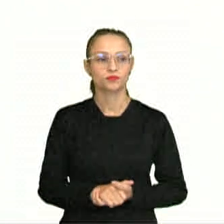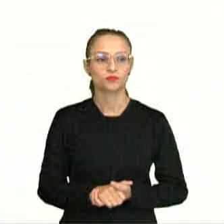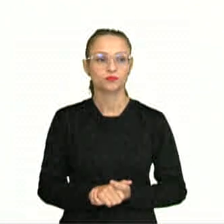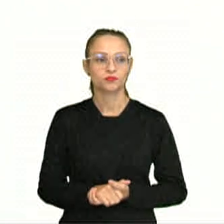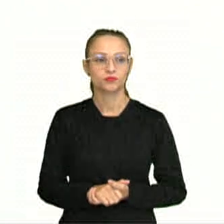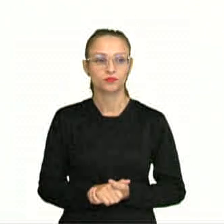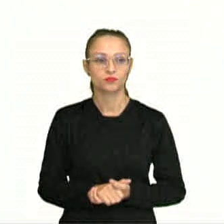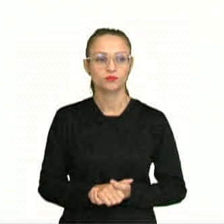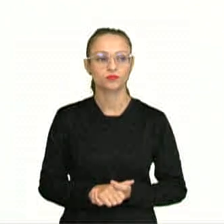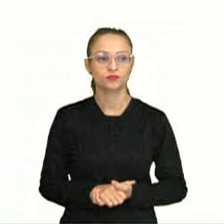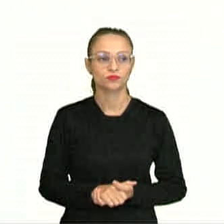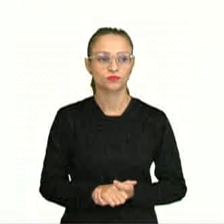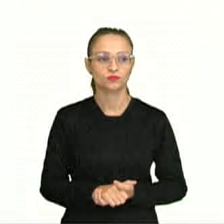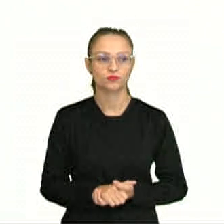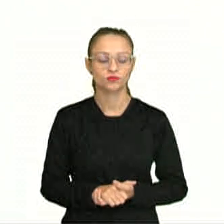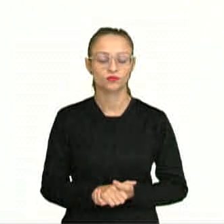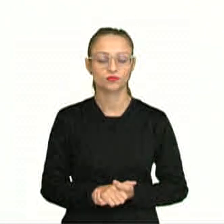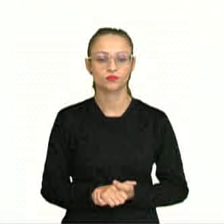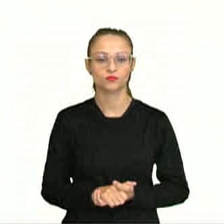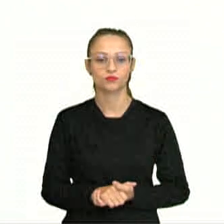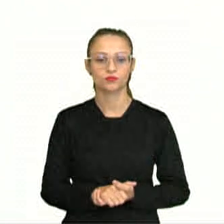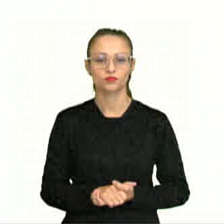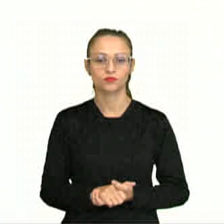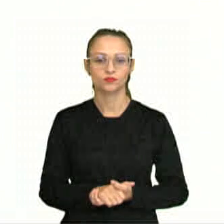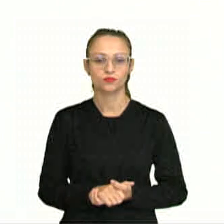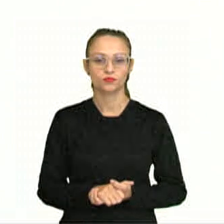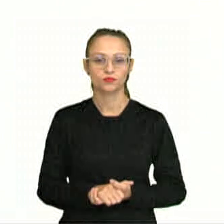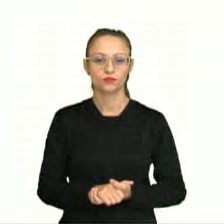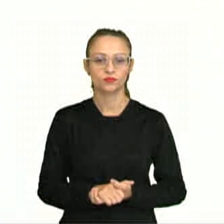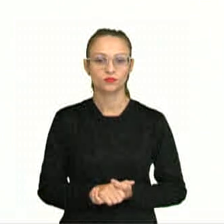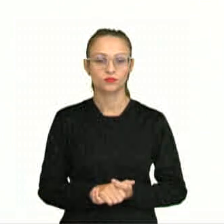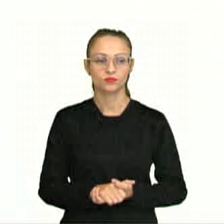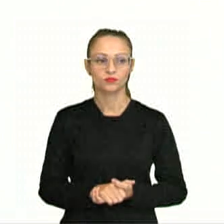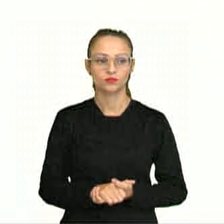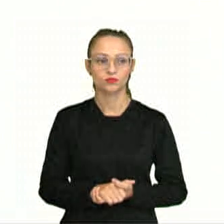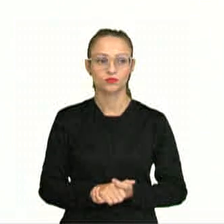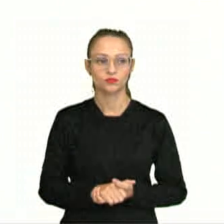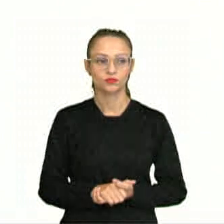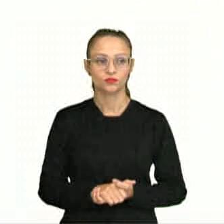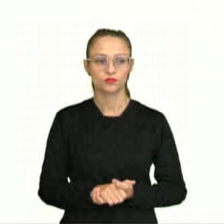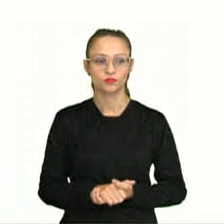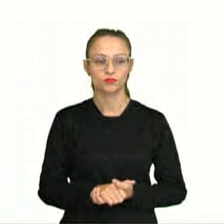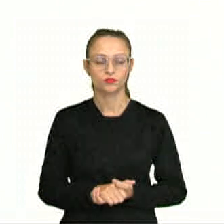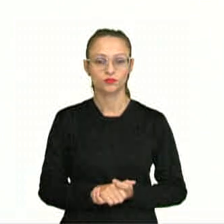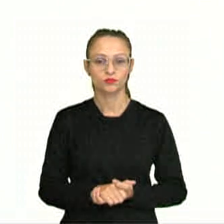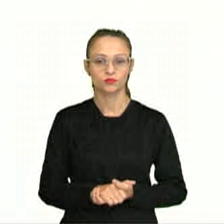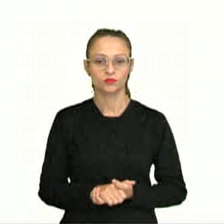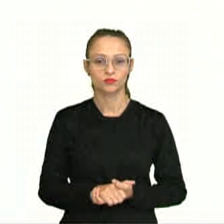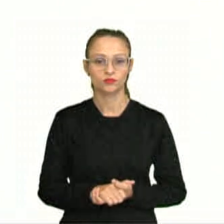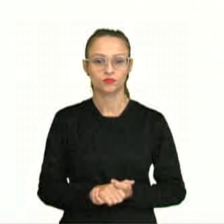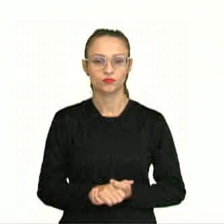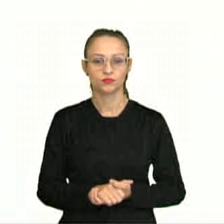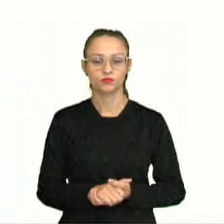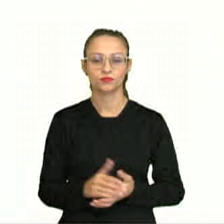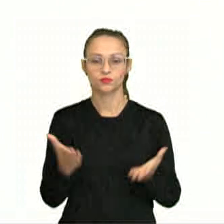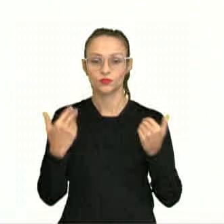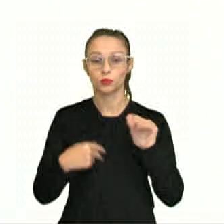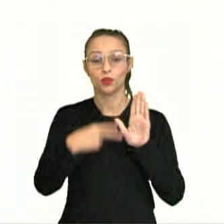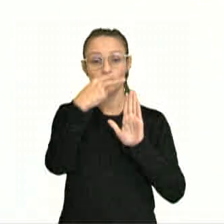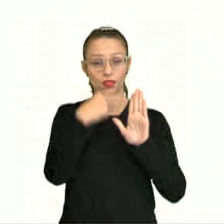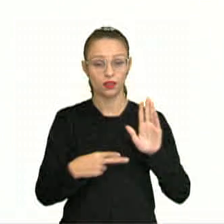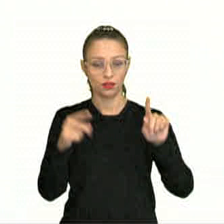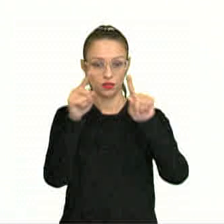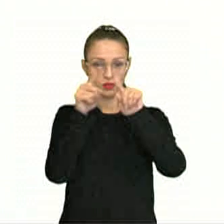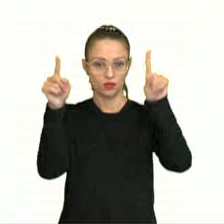argumento usa o adolescente para convencer a seu papá sobre suas ideias? Vamos a ler.